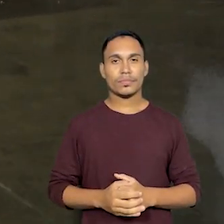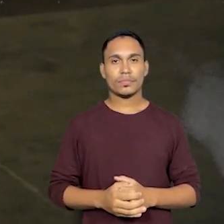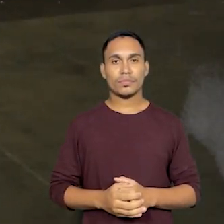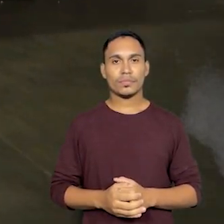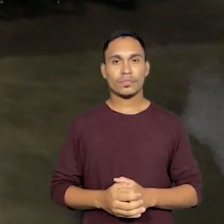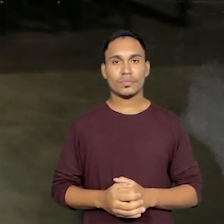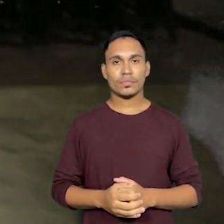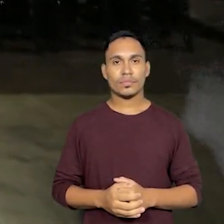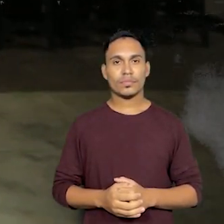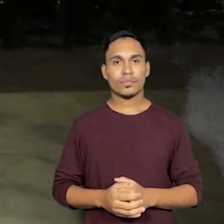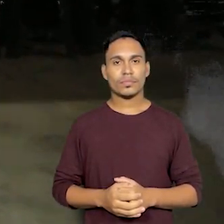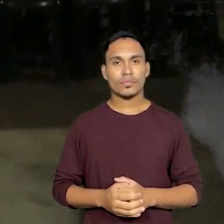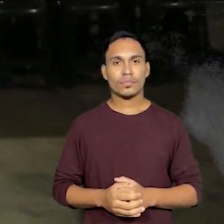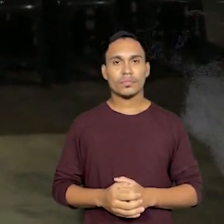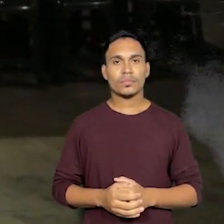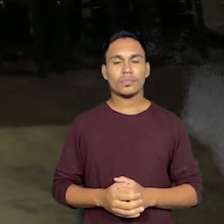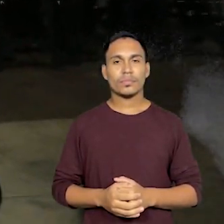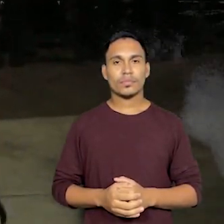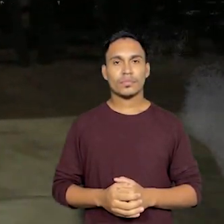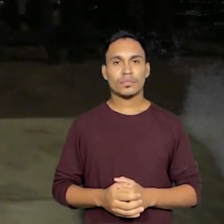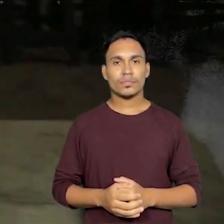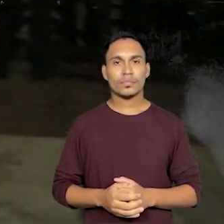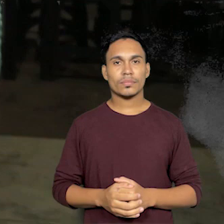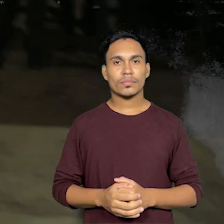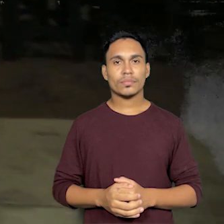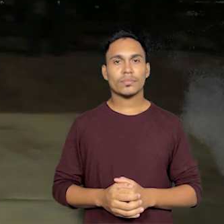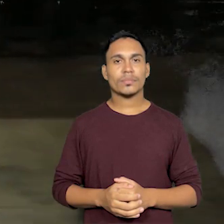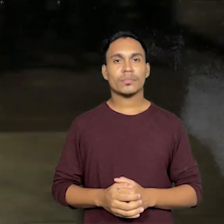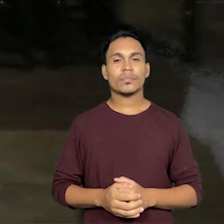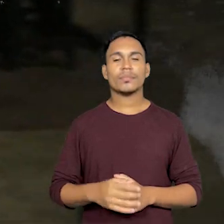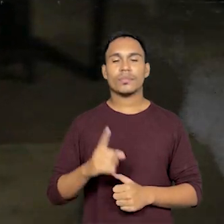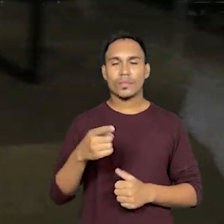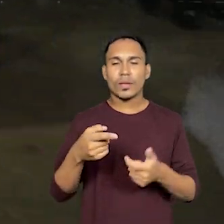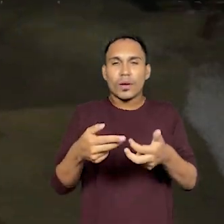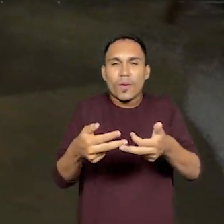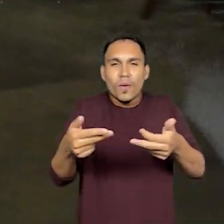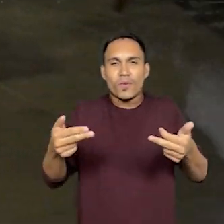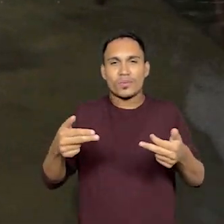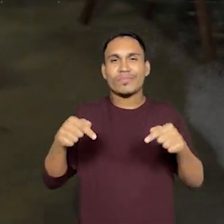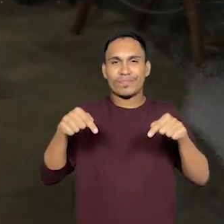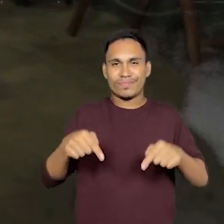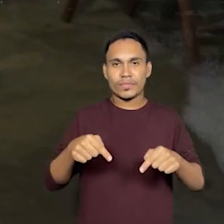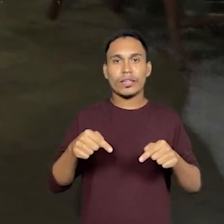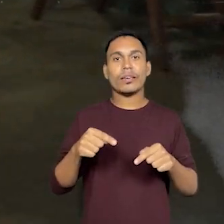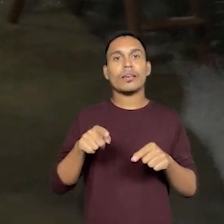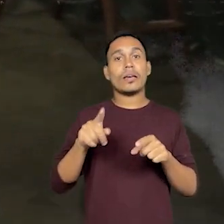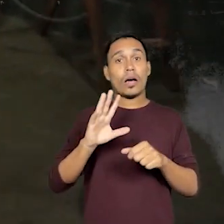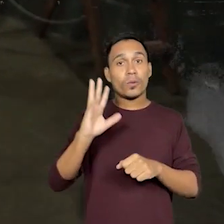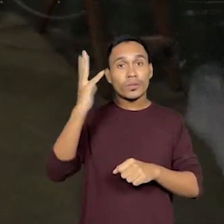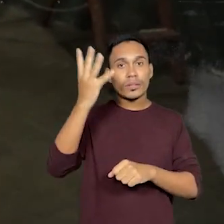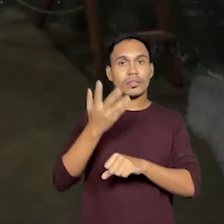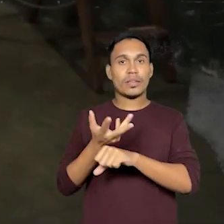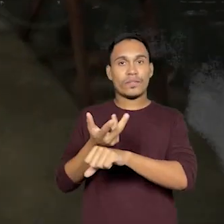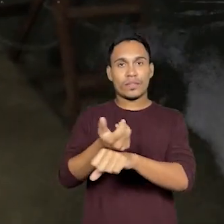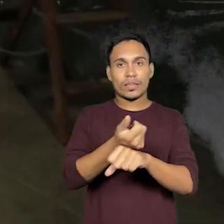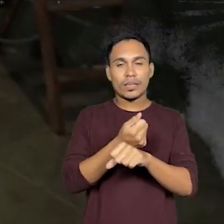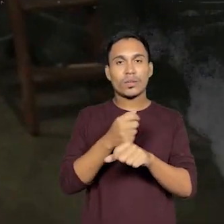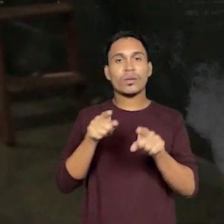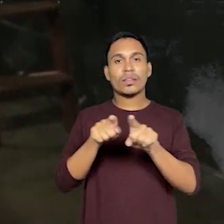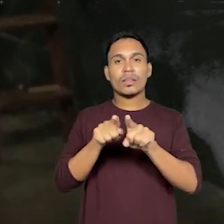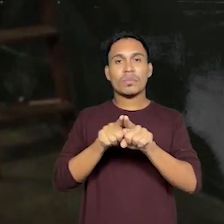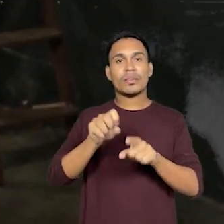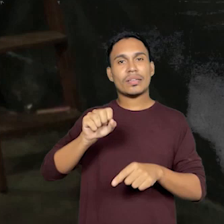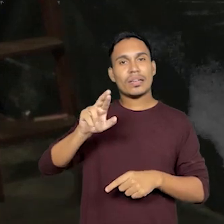mesa, baús e araras com roupas. Tudo que a gente tem aqui, né? A gente faz os eventos, faz um sarau. Robson vai